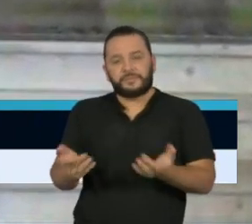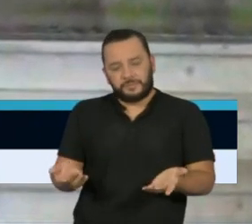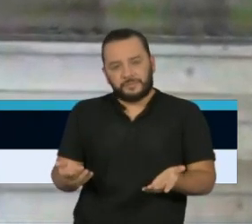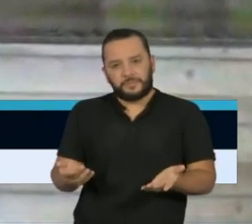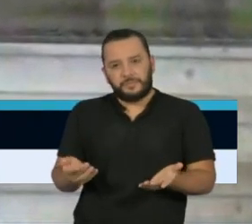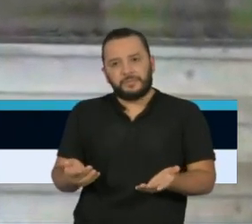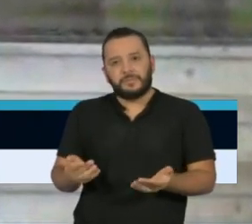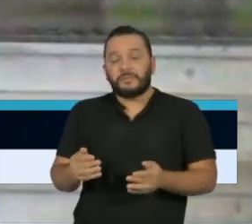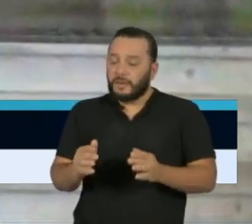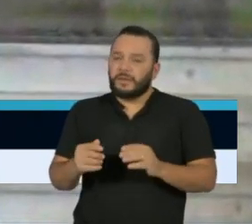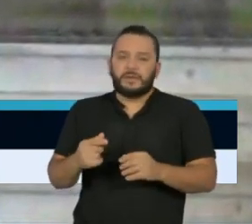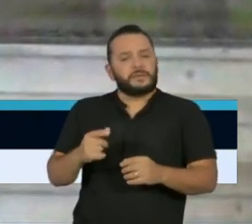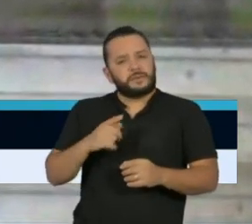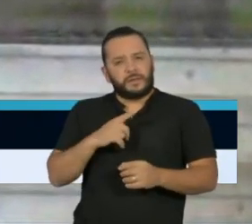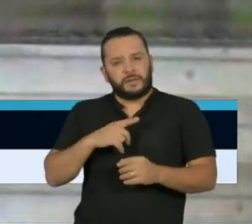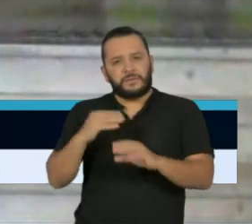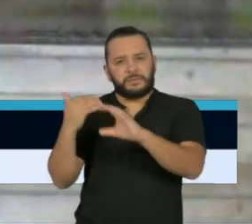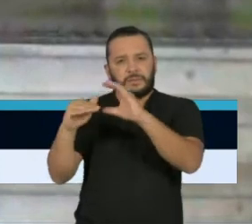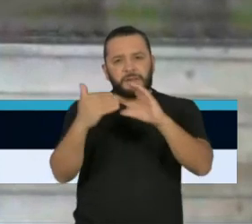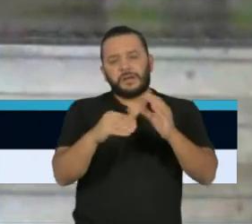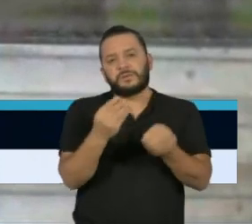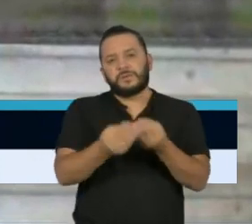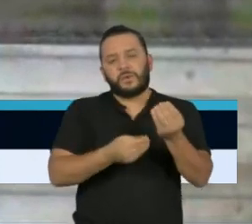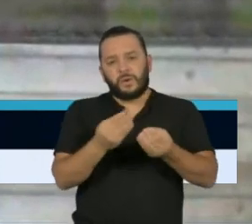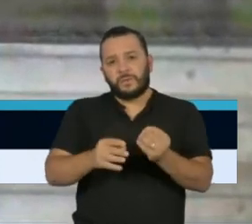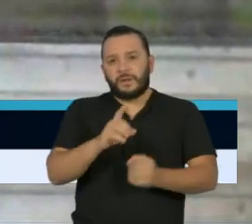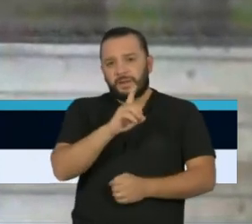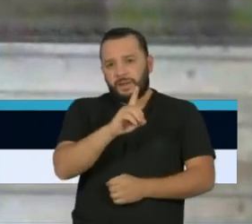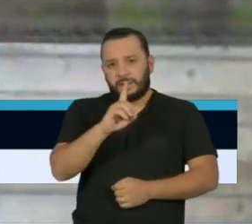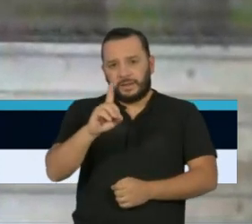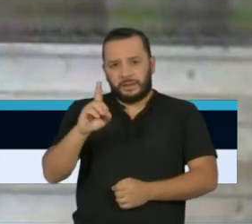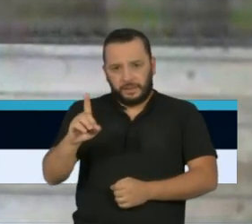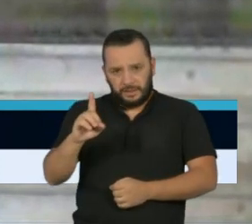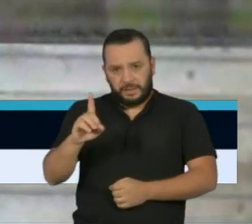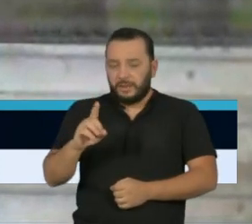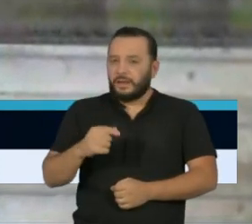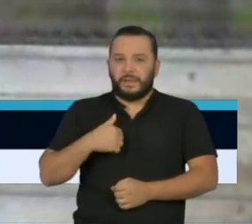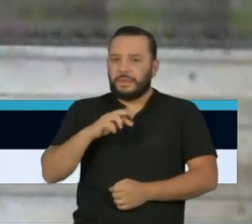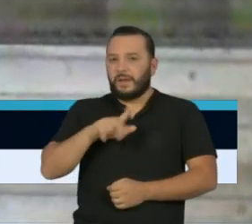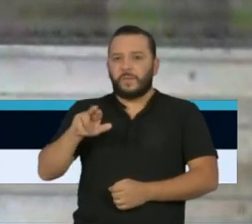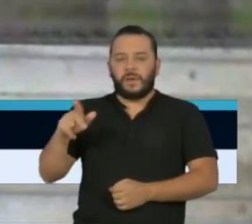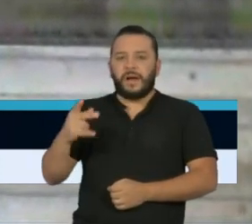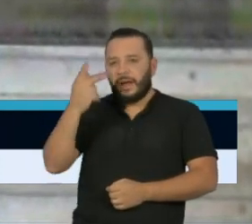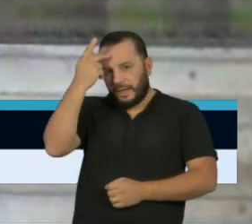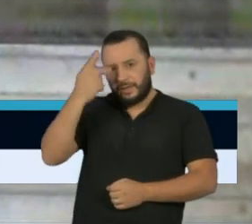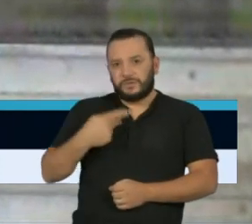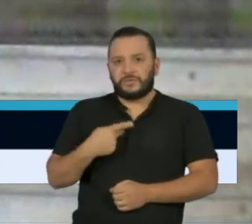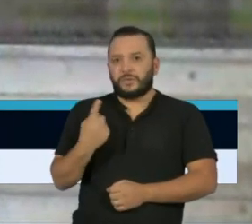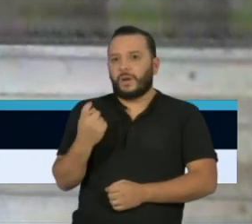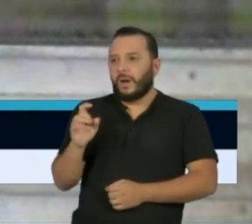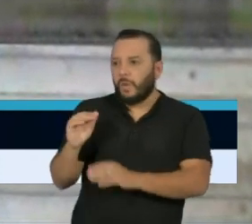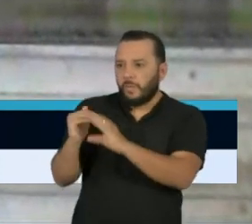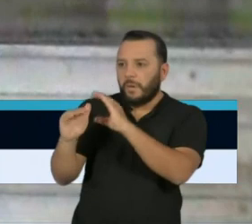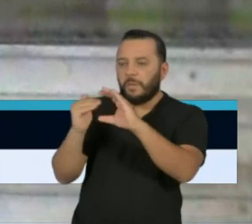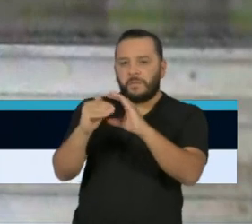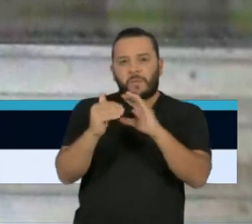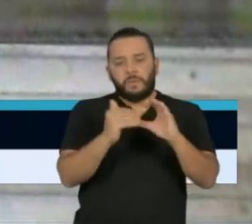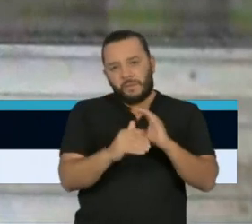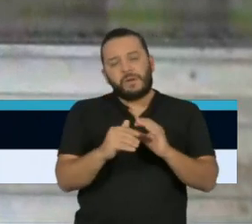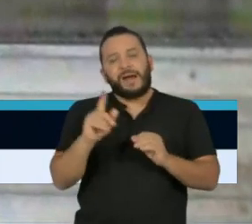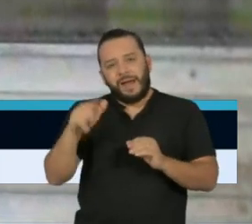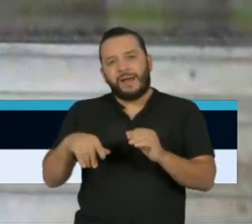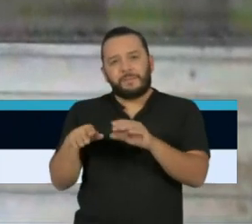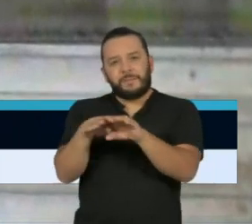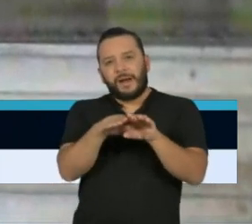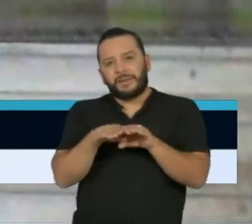foi por DDD e não por dado individual. Então, todos os DDDs relacionados à Grande São Paulo estão recebendo um tipo de mensagem e